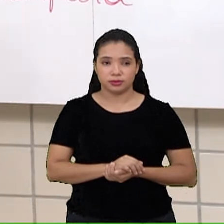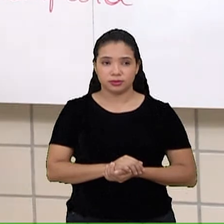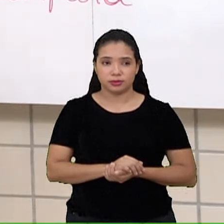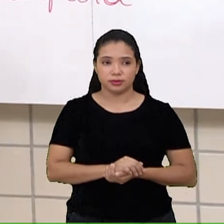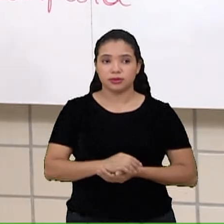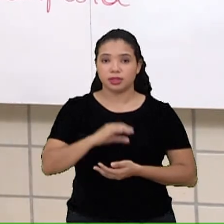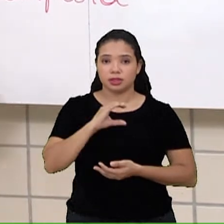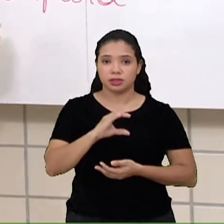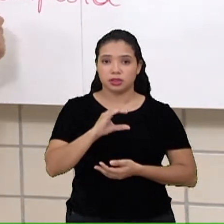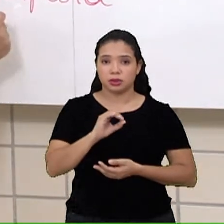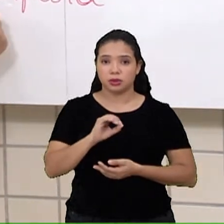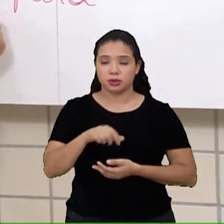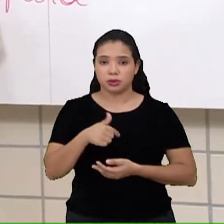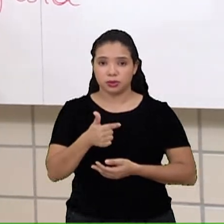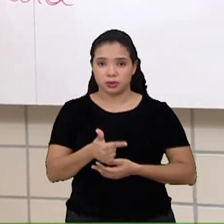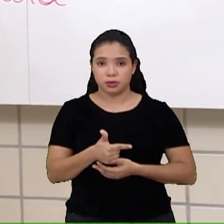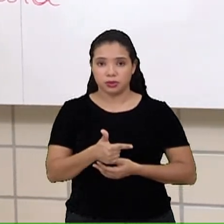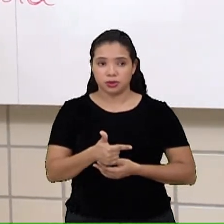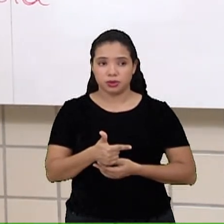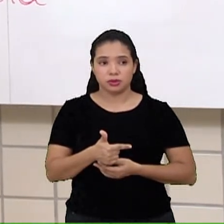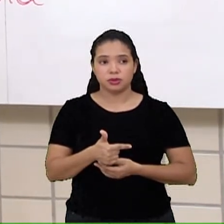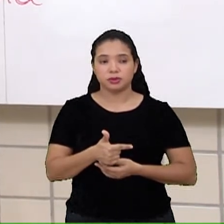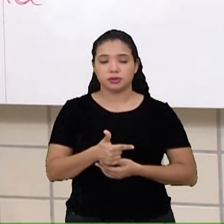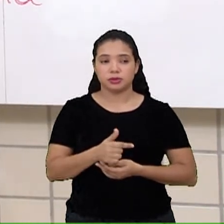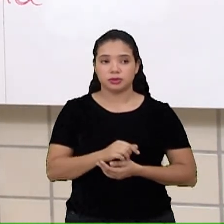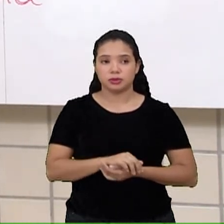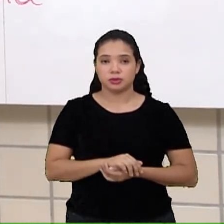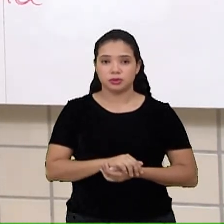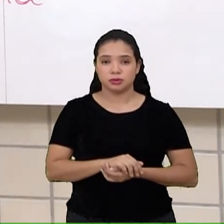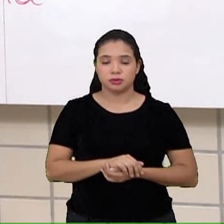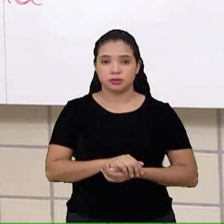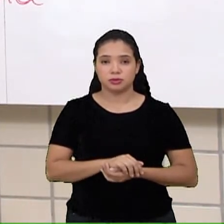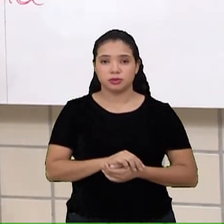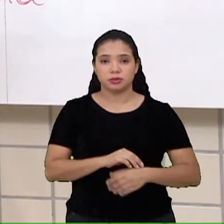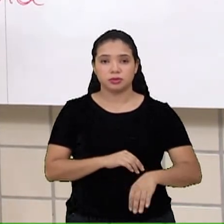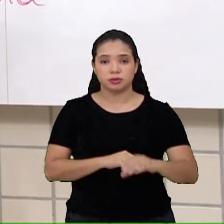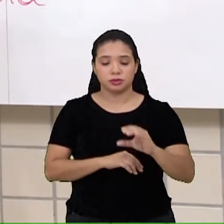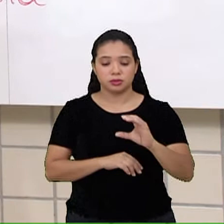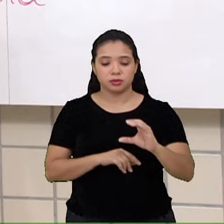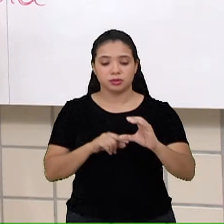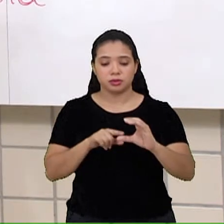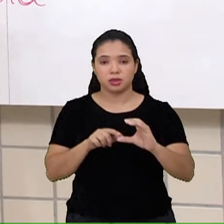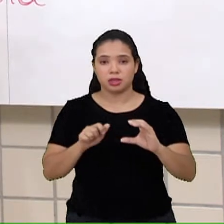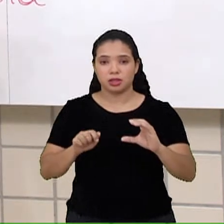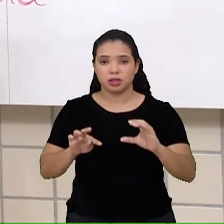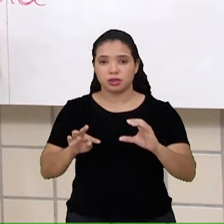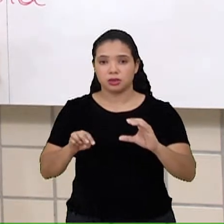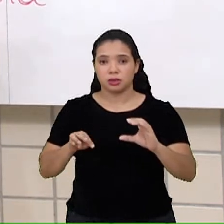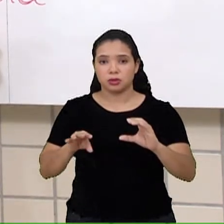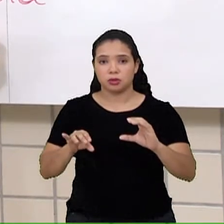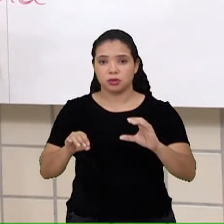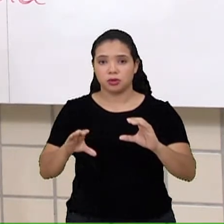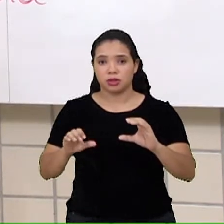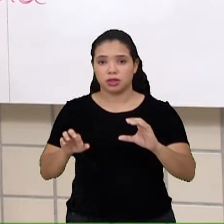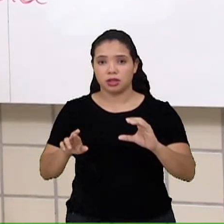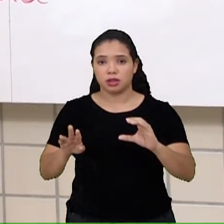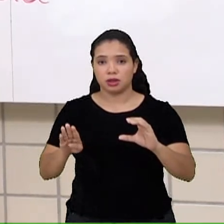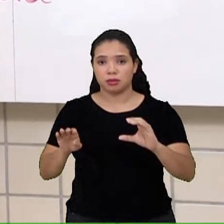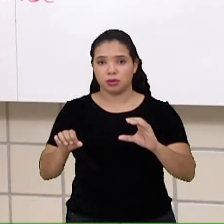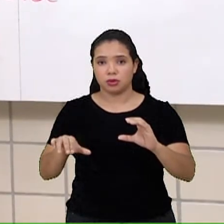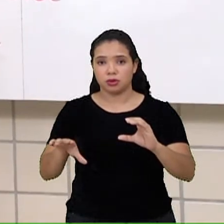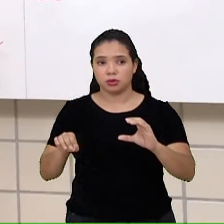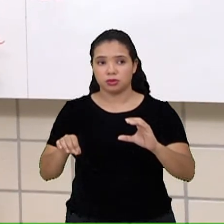CO2. Vamos lá, o CO2. Eu tenho um átomo de carbono e 2 átomos